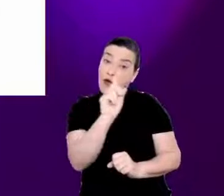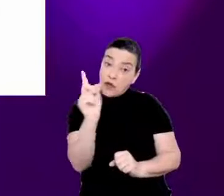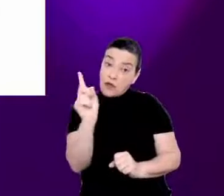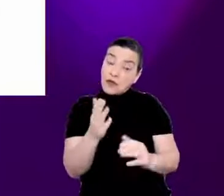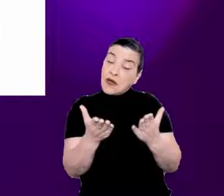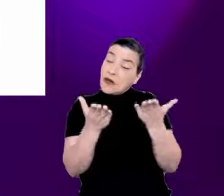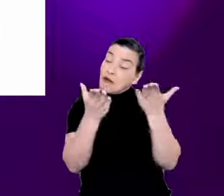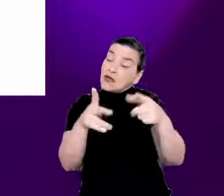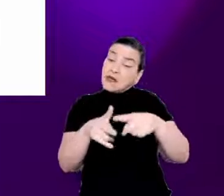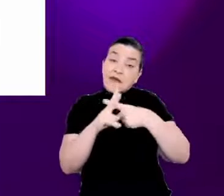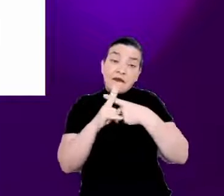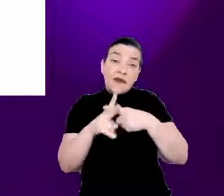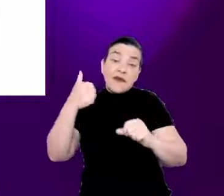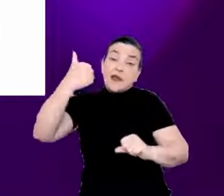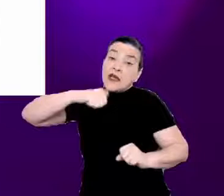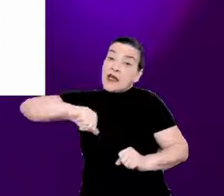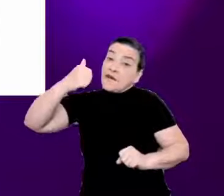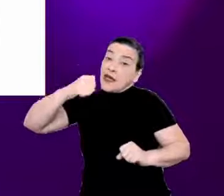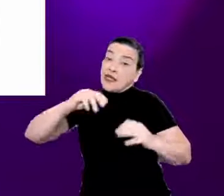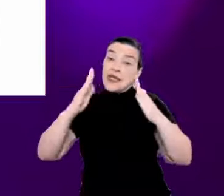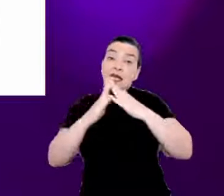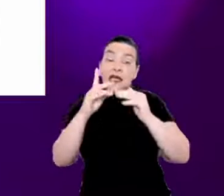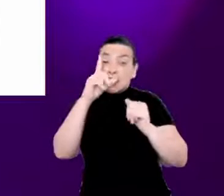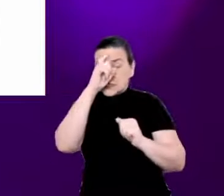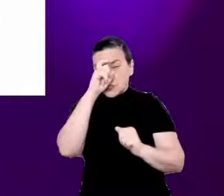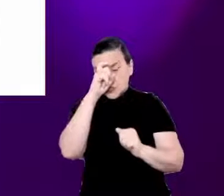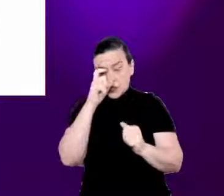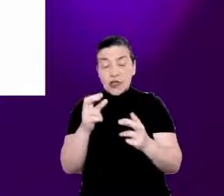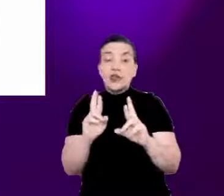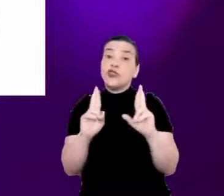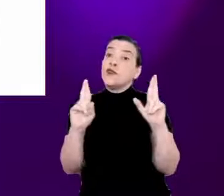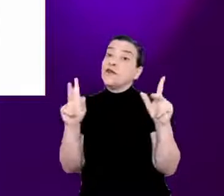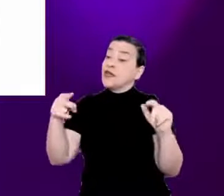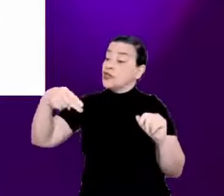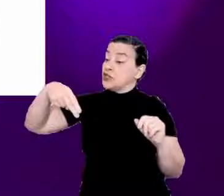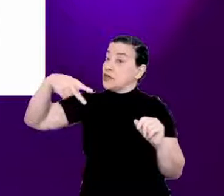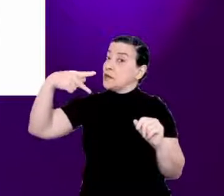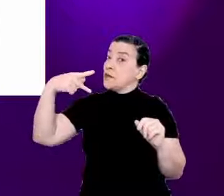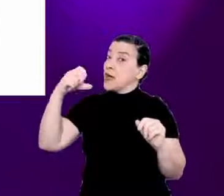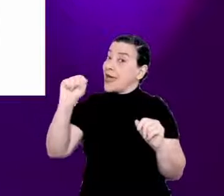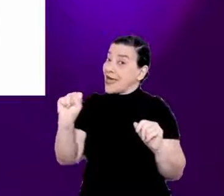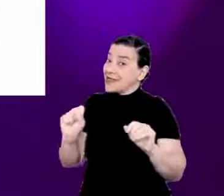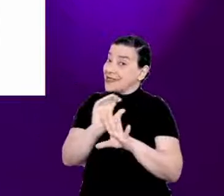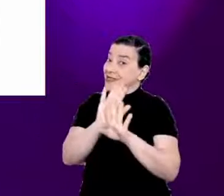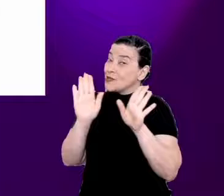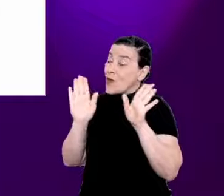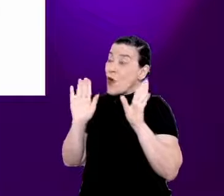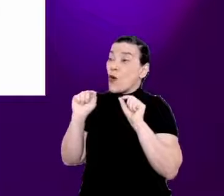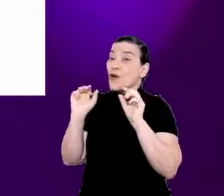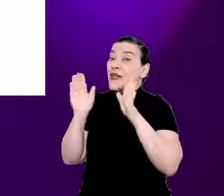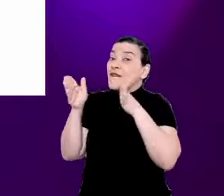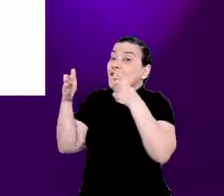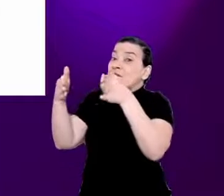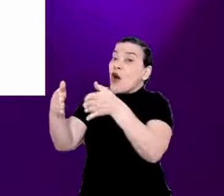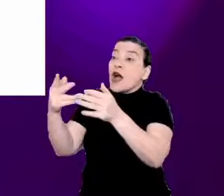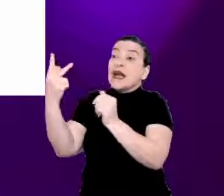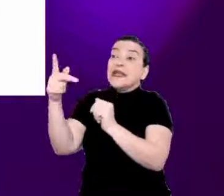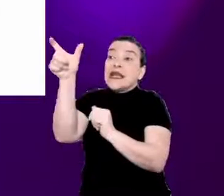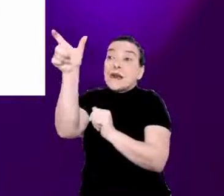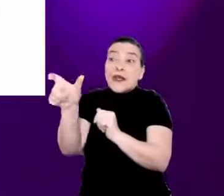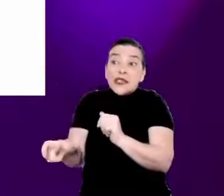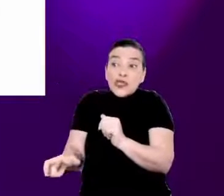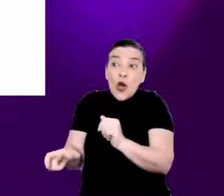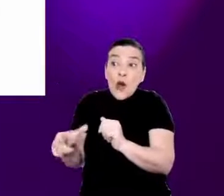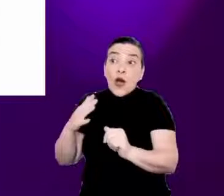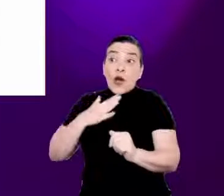a performance da instituição, o que é diferente do NPS, que olha a sua recomendação de uma forma